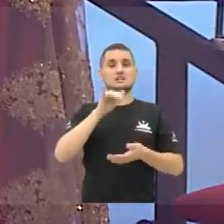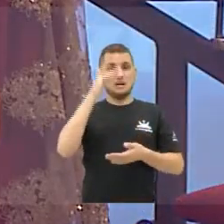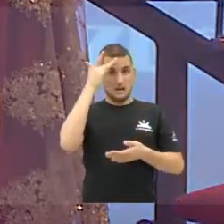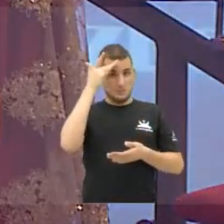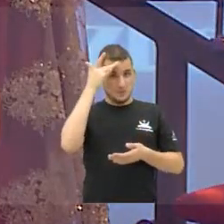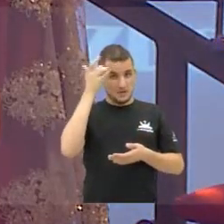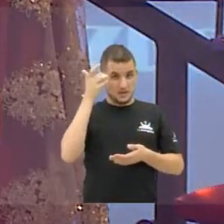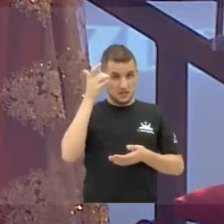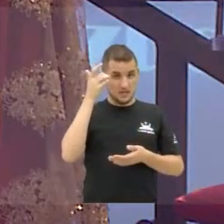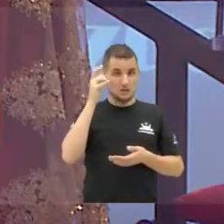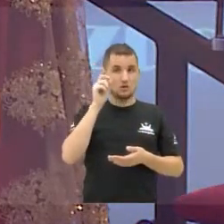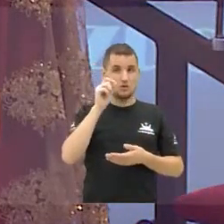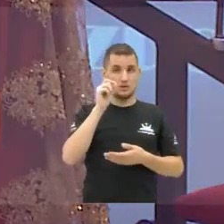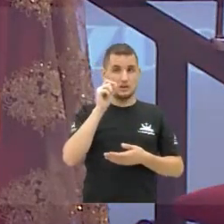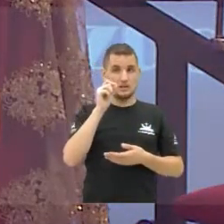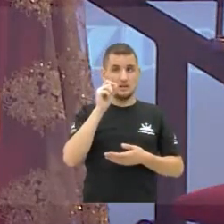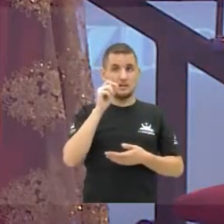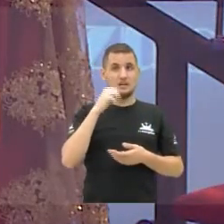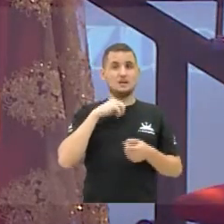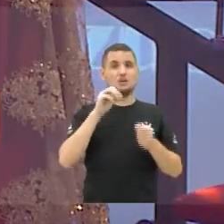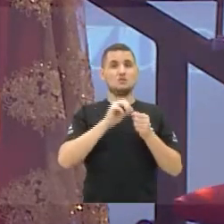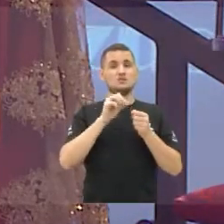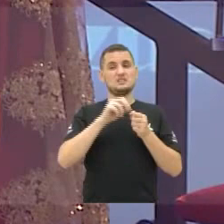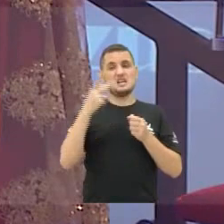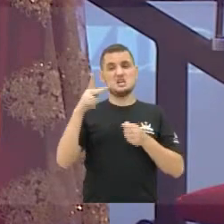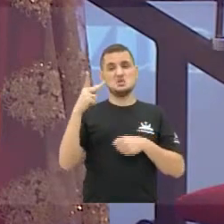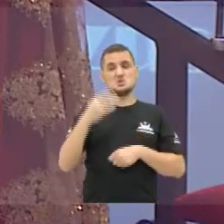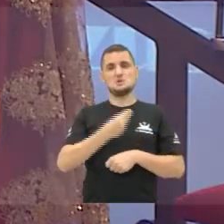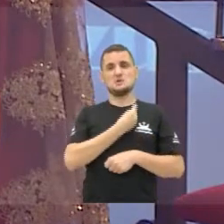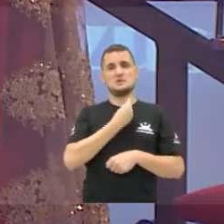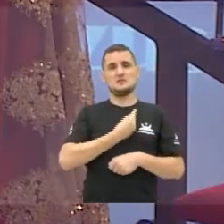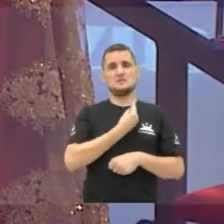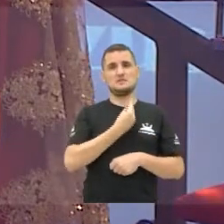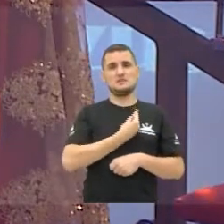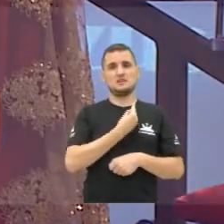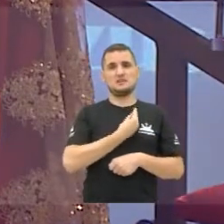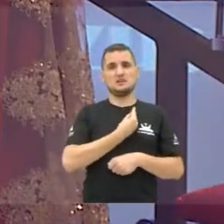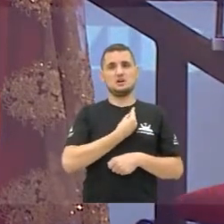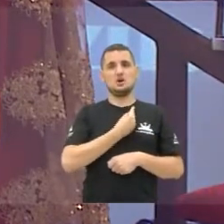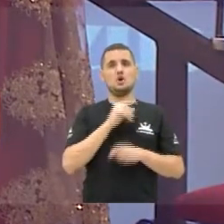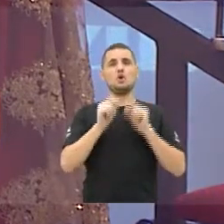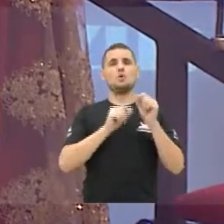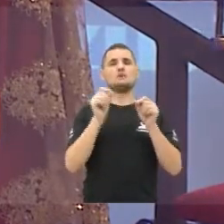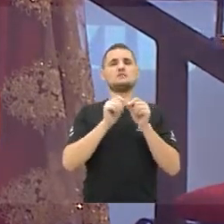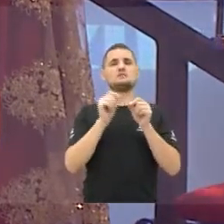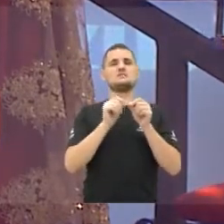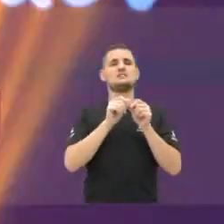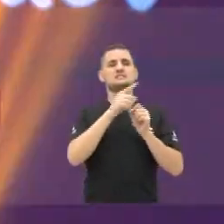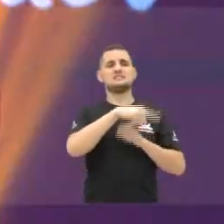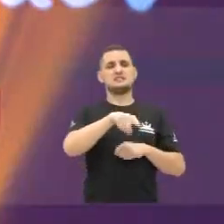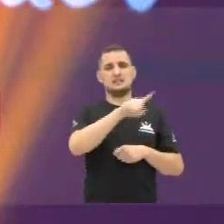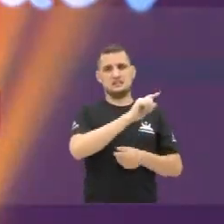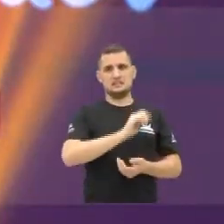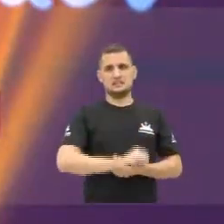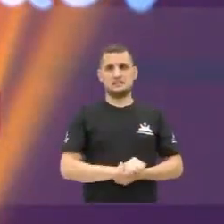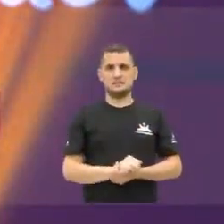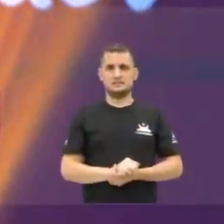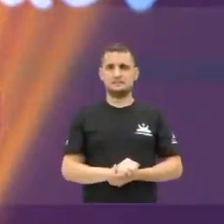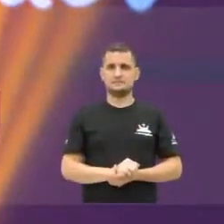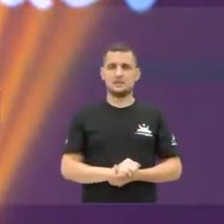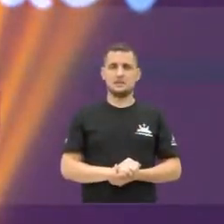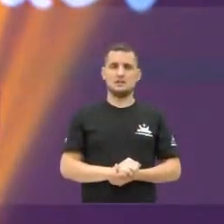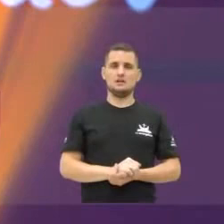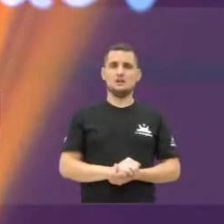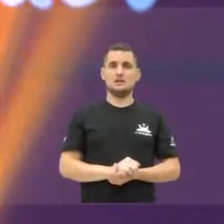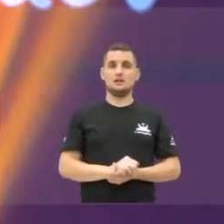mesma hora, eu não fizer da tua vida o que fizeste deles. Veja bem, milagre é para